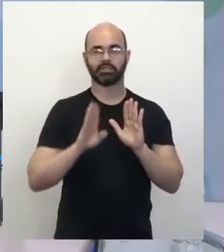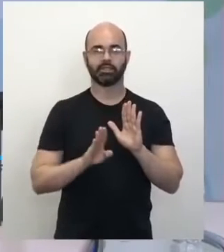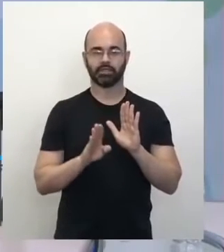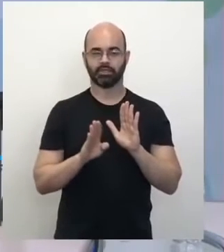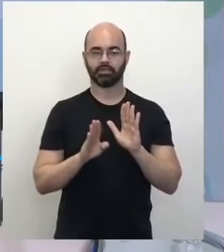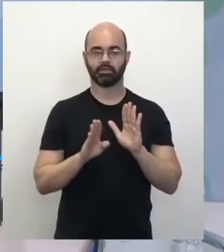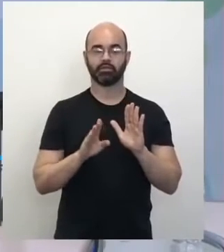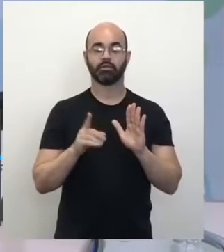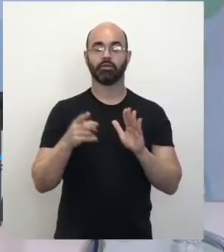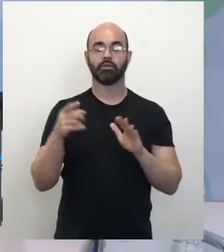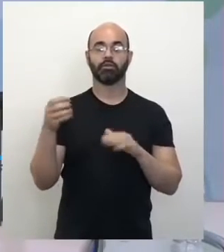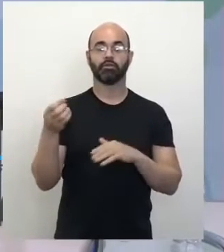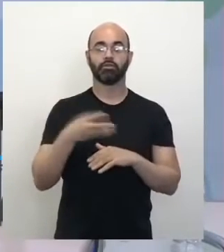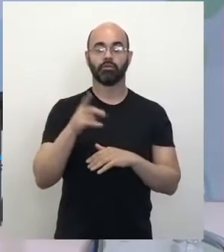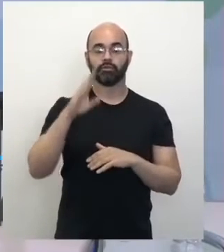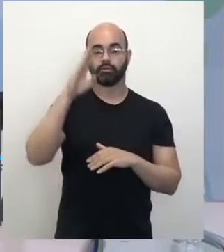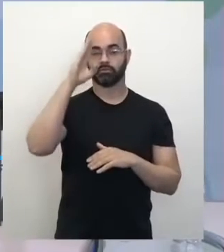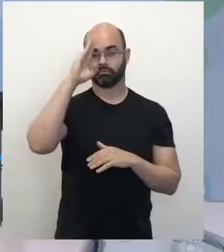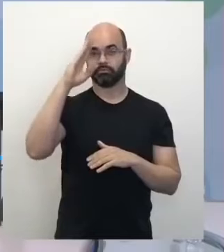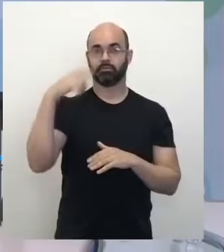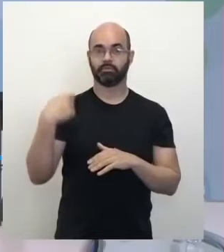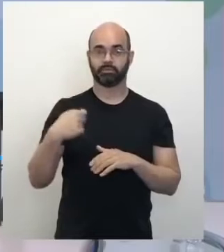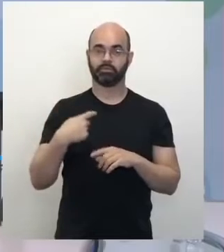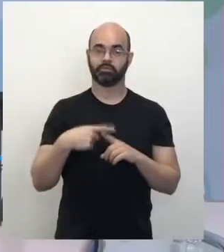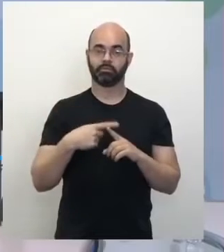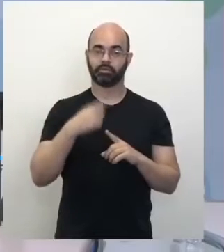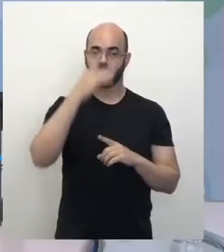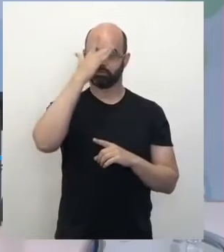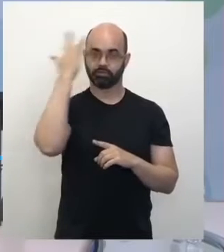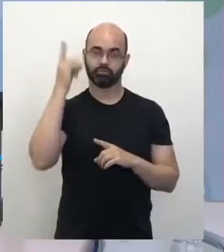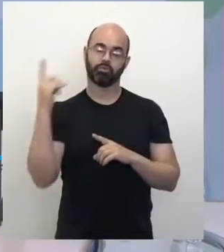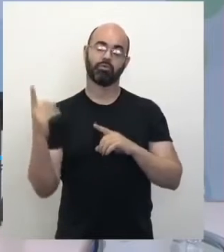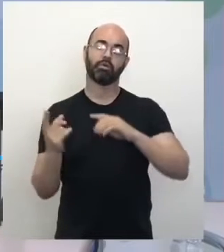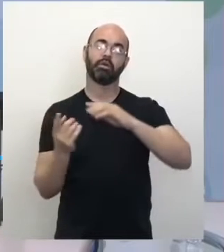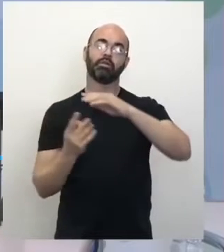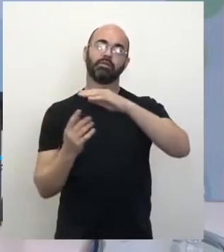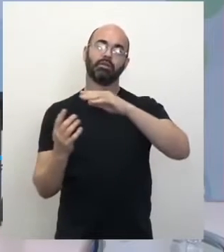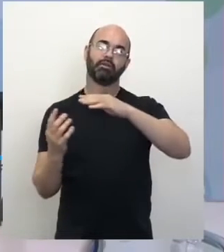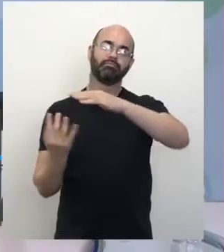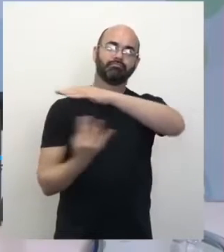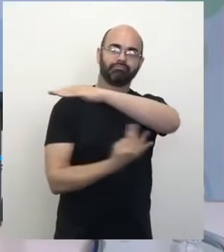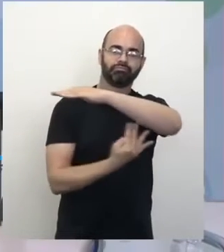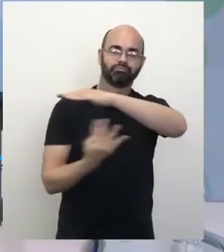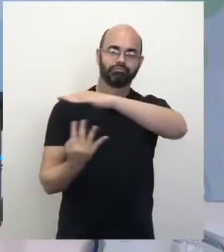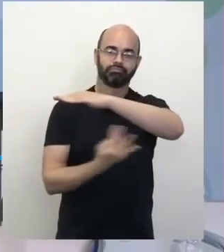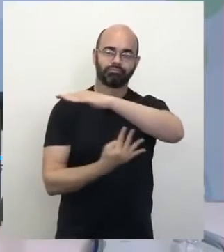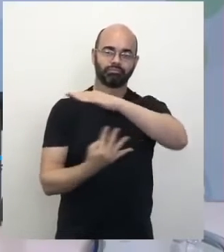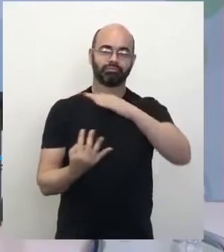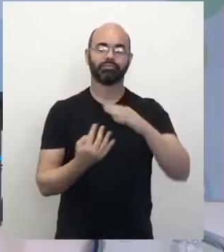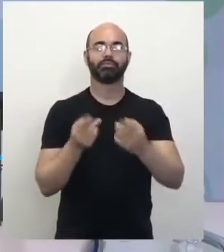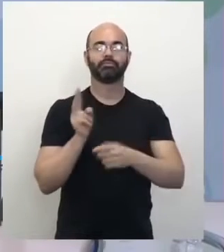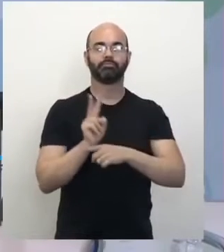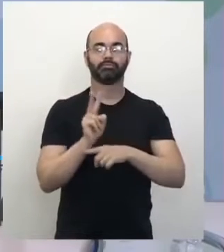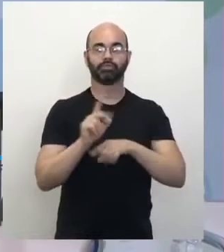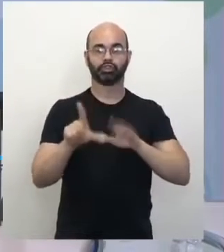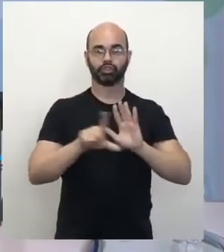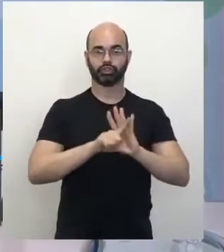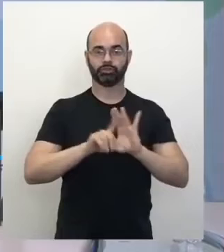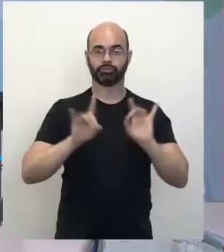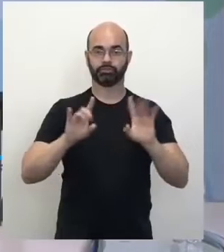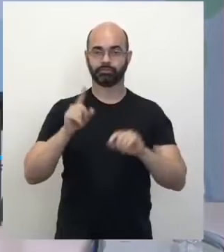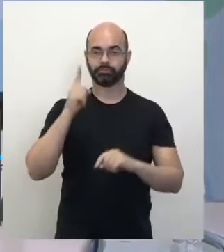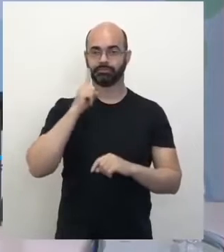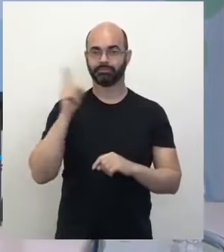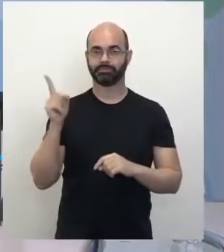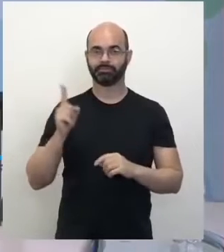ser atualizada para proteger direitos dos migrantes, destacando assim os especialistas, legal? Vamos lá? Na